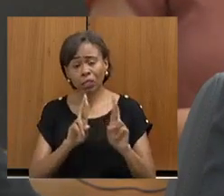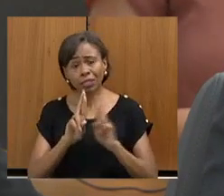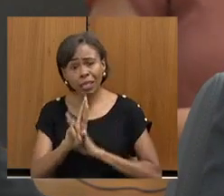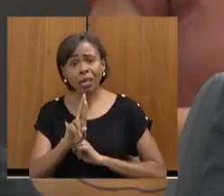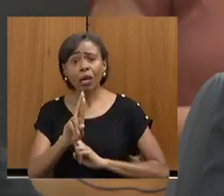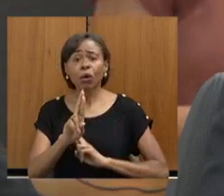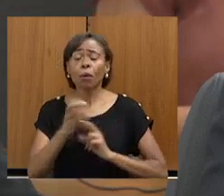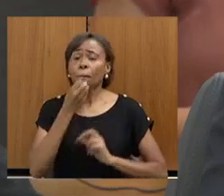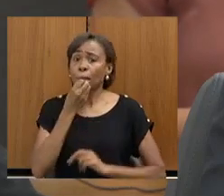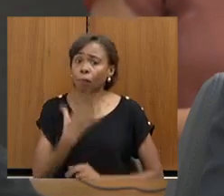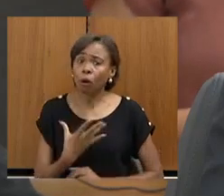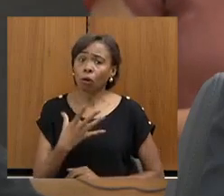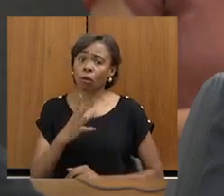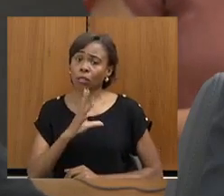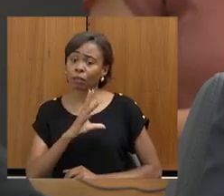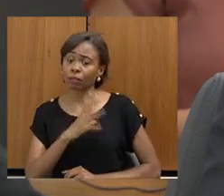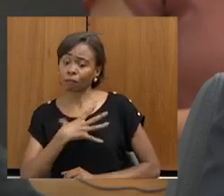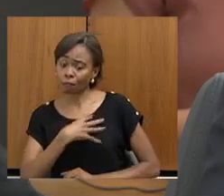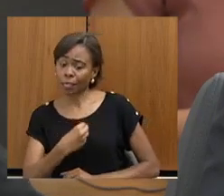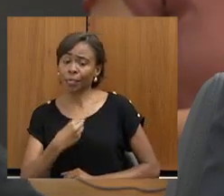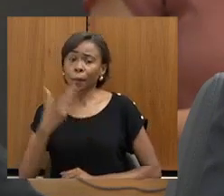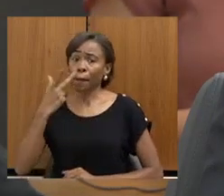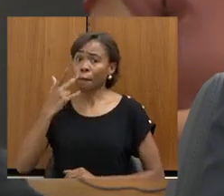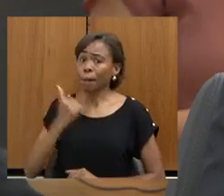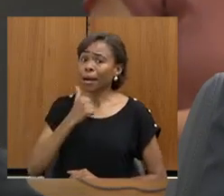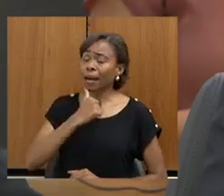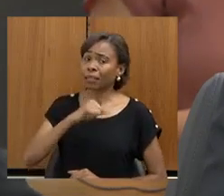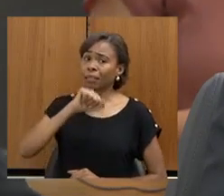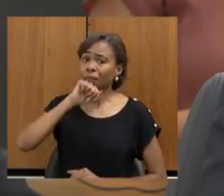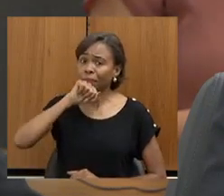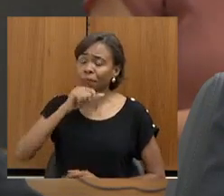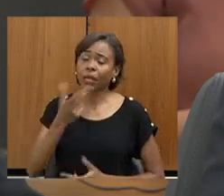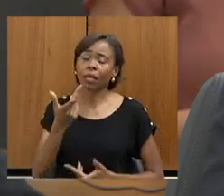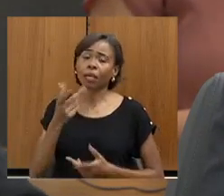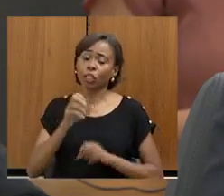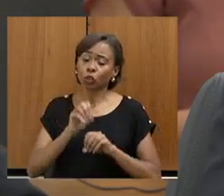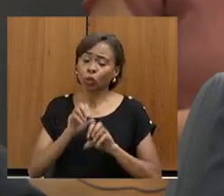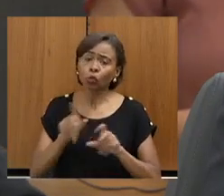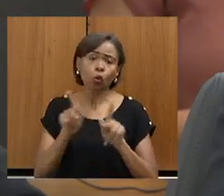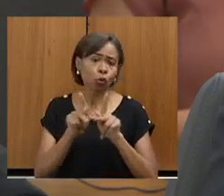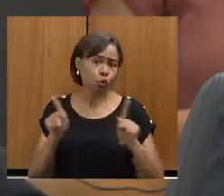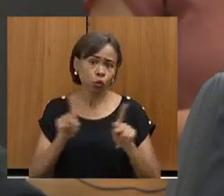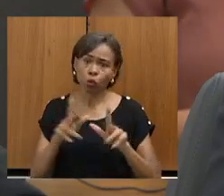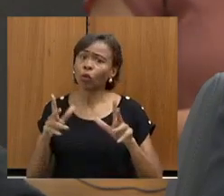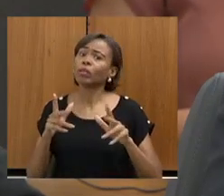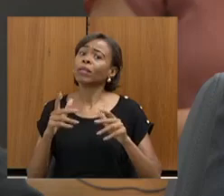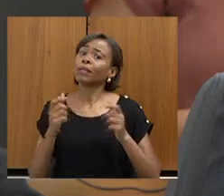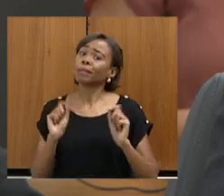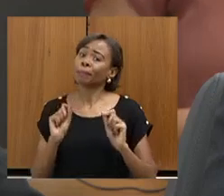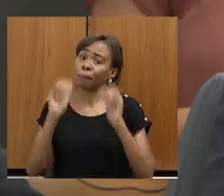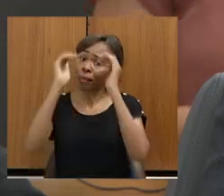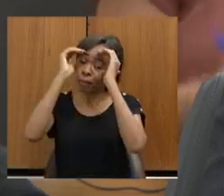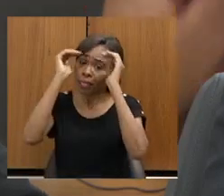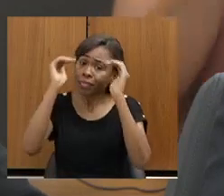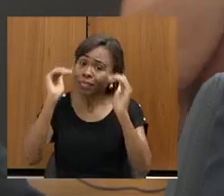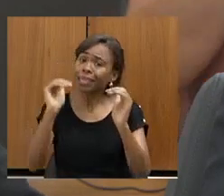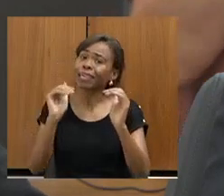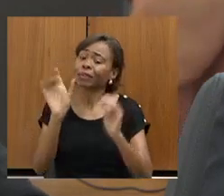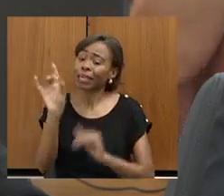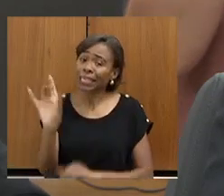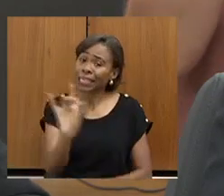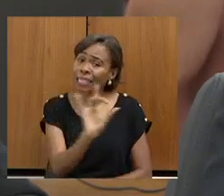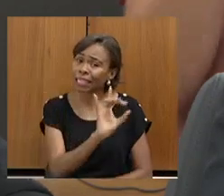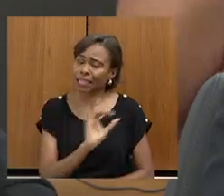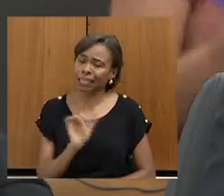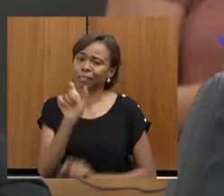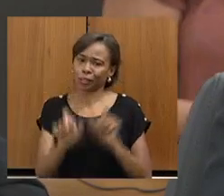pais, educadores, com respeito às singularidades e dificuldades de cada um. Por fim,